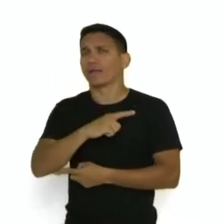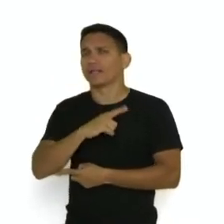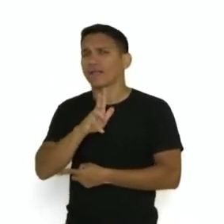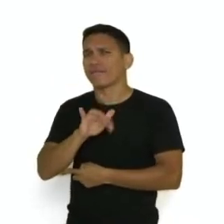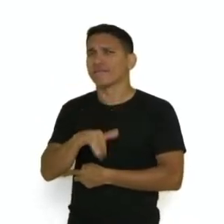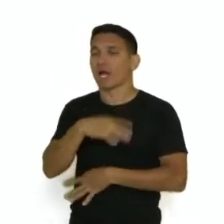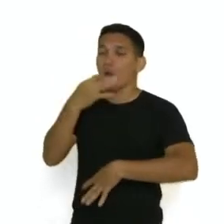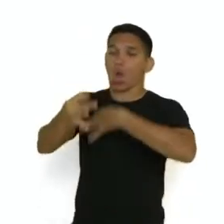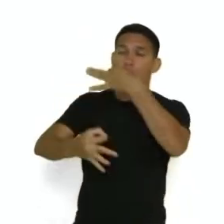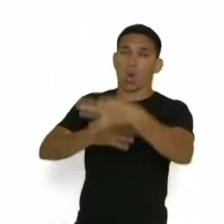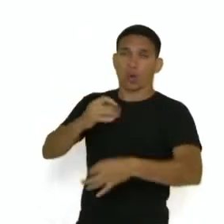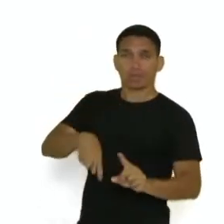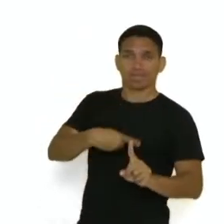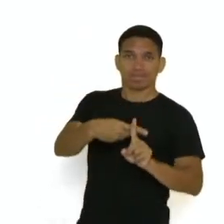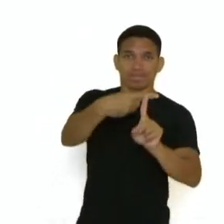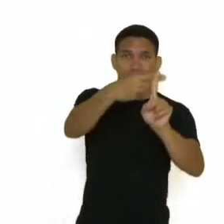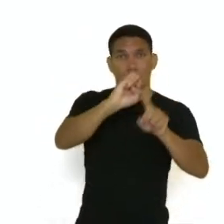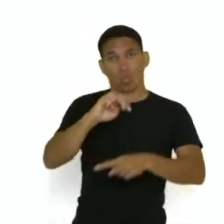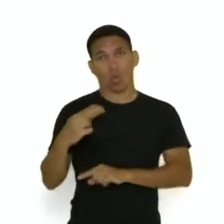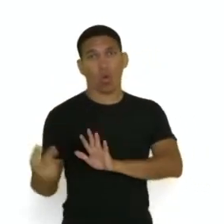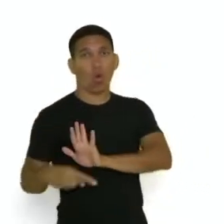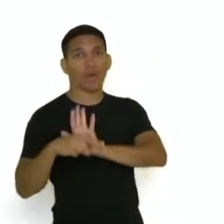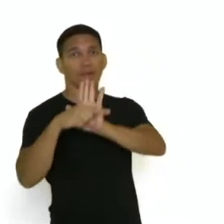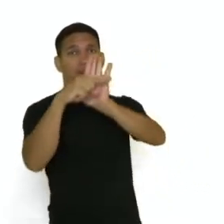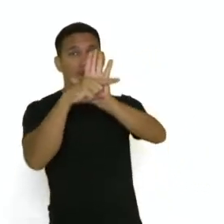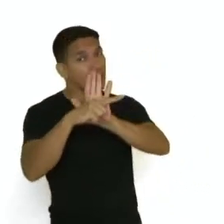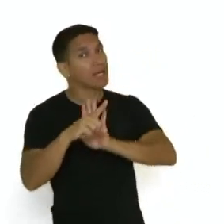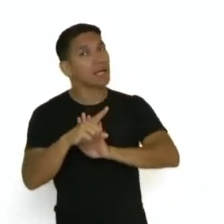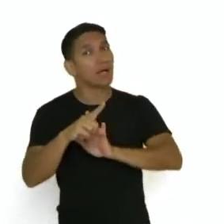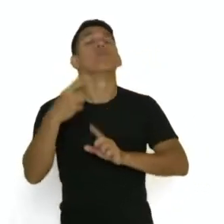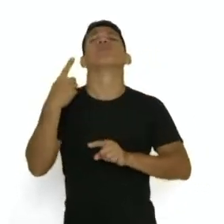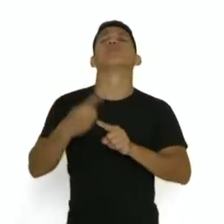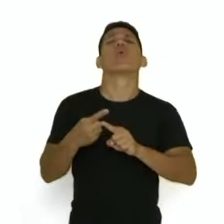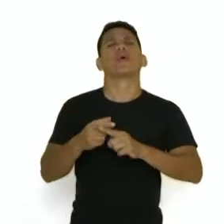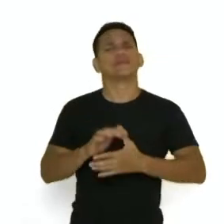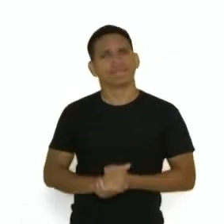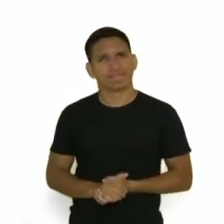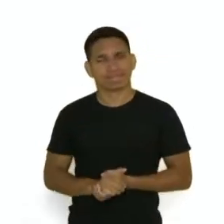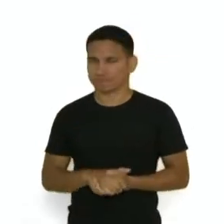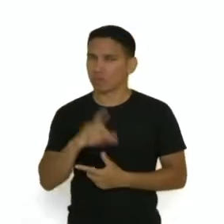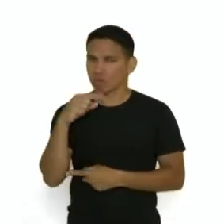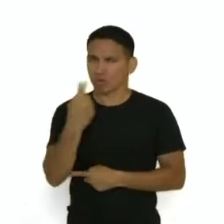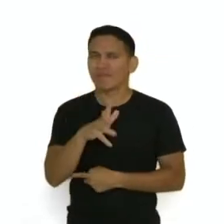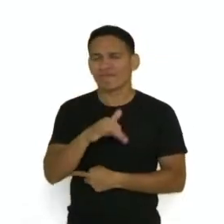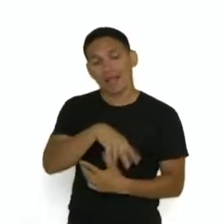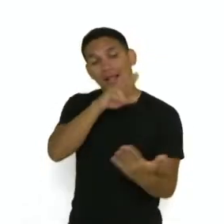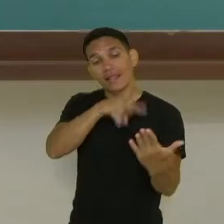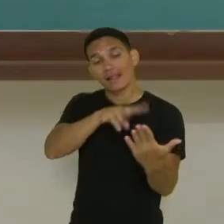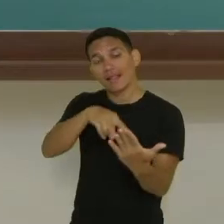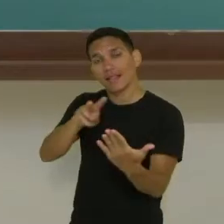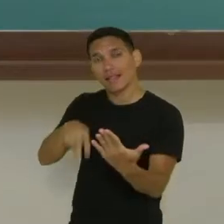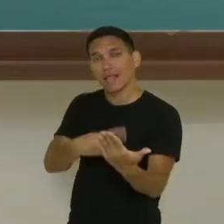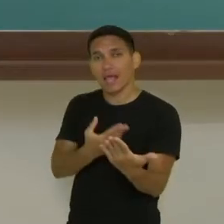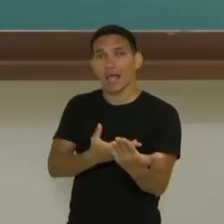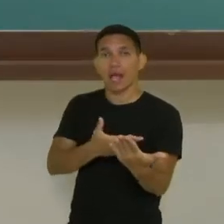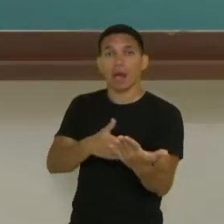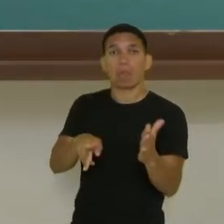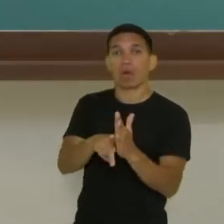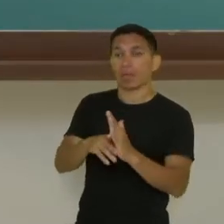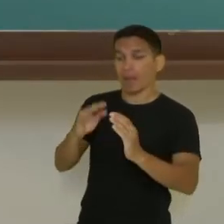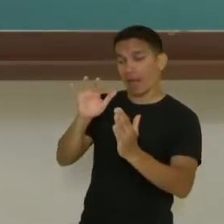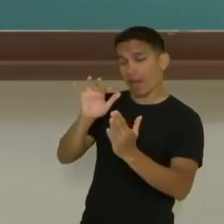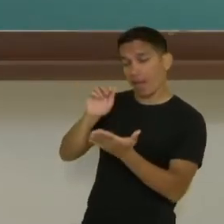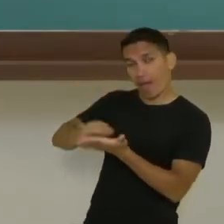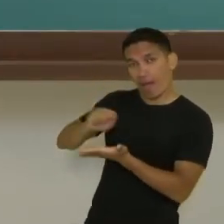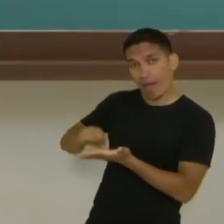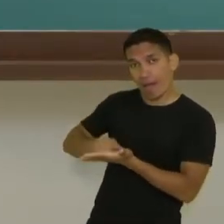opinar de modo positivo ou negativo e por quê? Vamos ler as cartas dos leitores que comentam este artigo. Então a